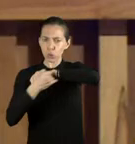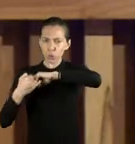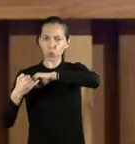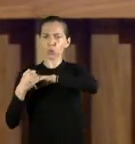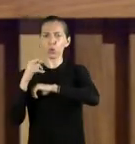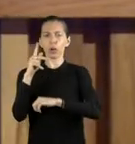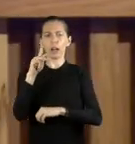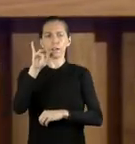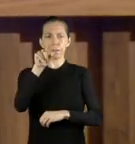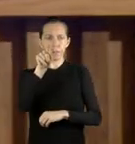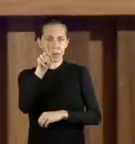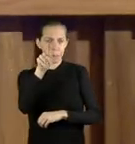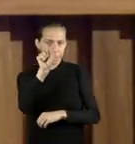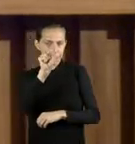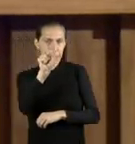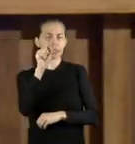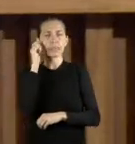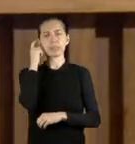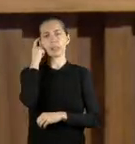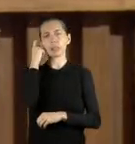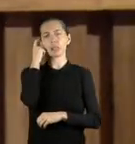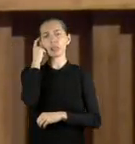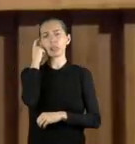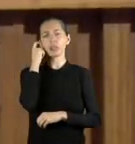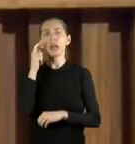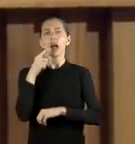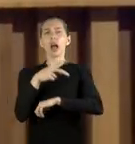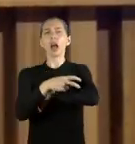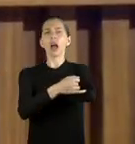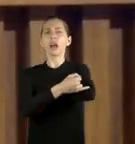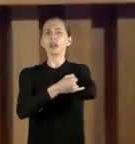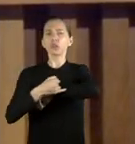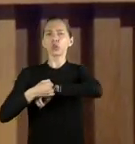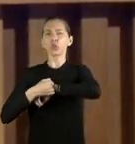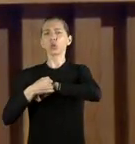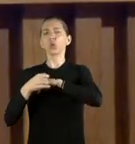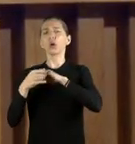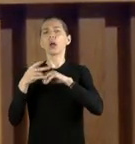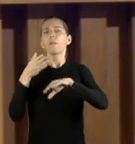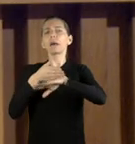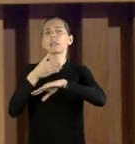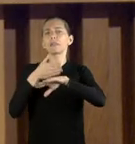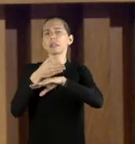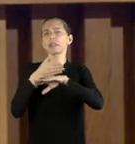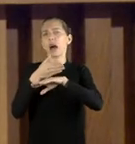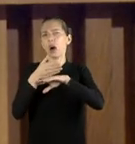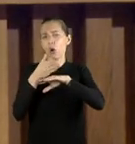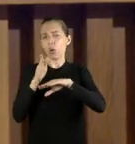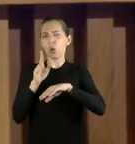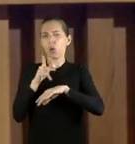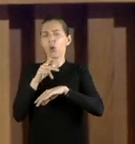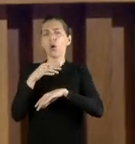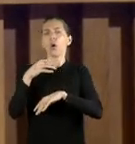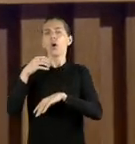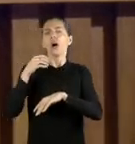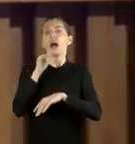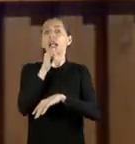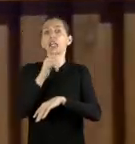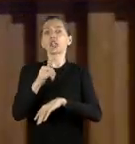FIPs, né, que a gente chama, que são investimentos em participações de infraestrutura, energia